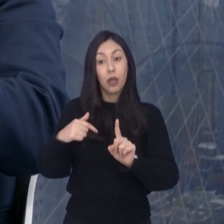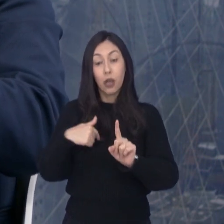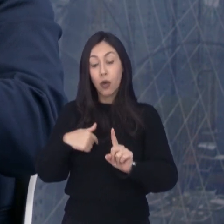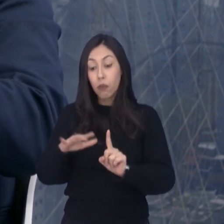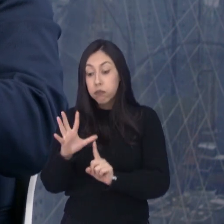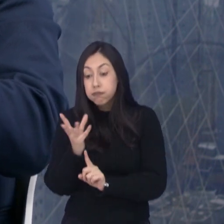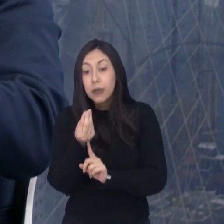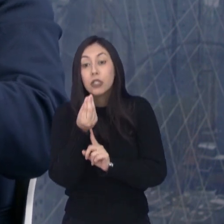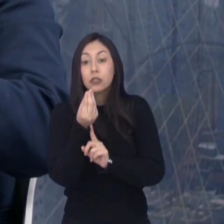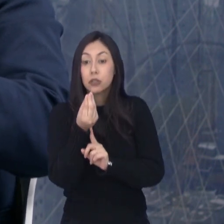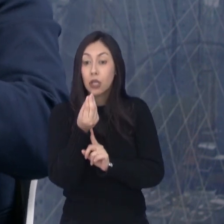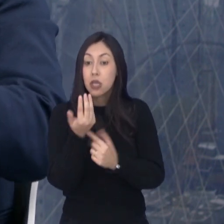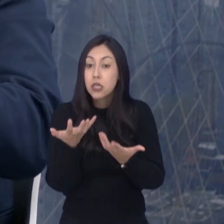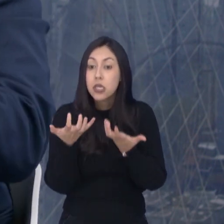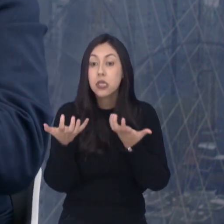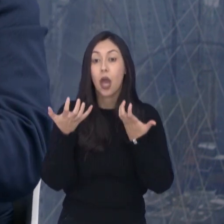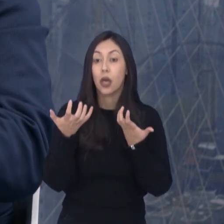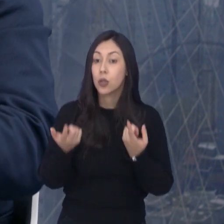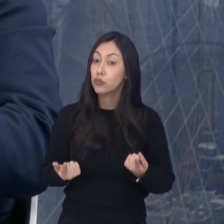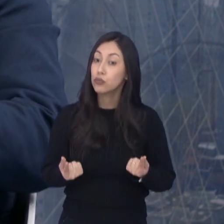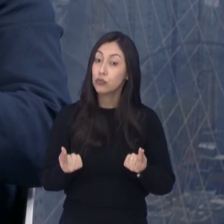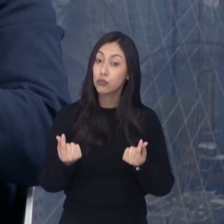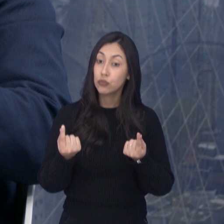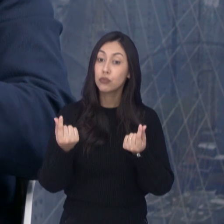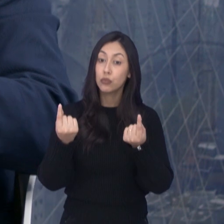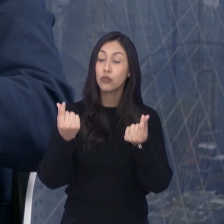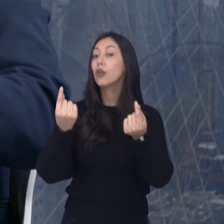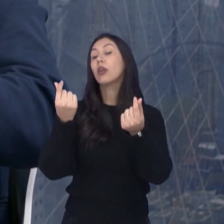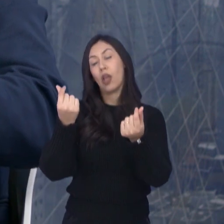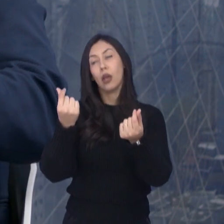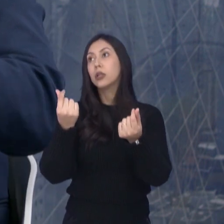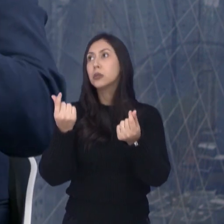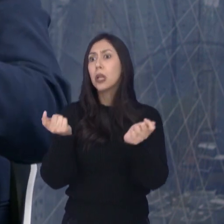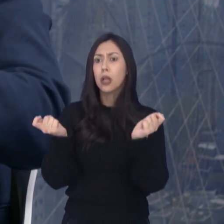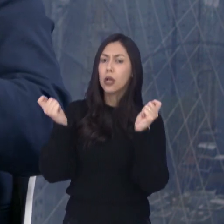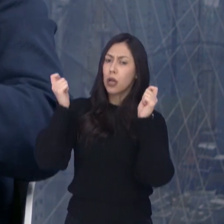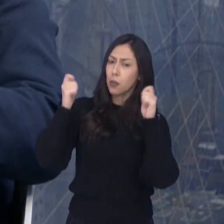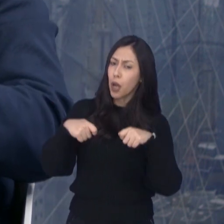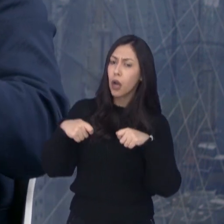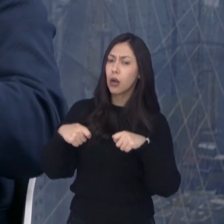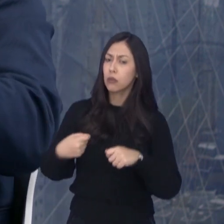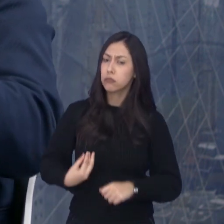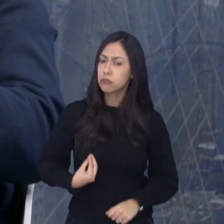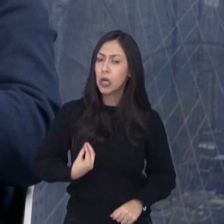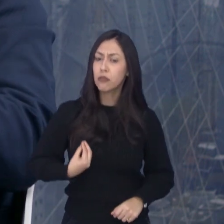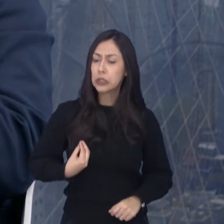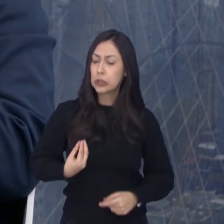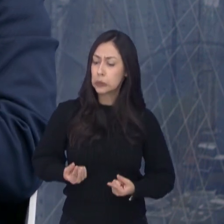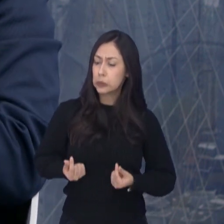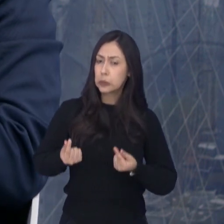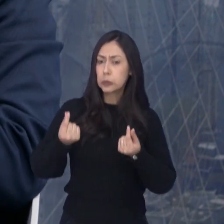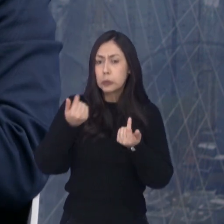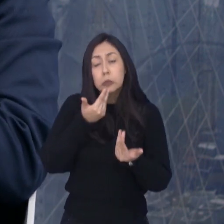artista, ganhar mais recursos para poder consumir mais, ou ter uma vida financeiramente